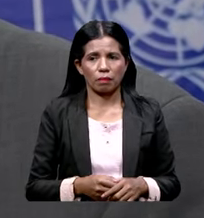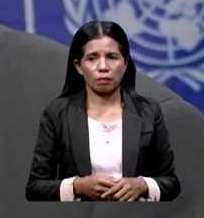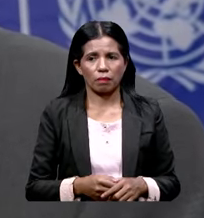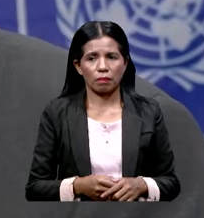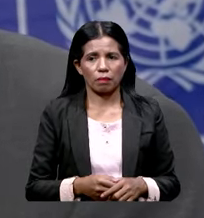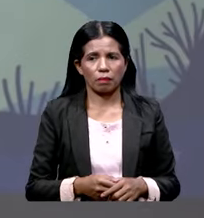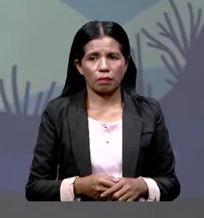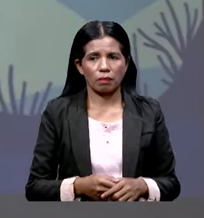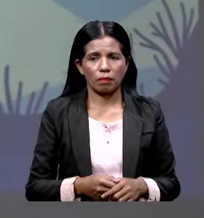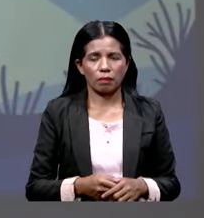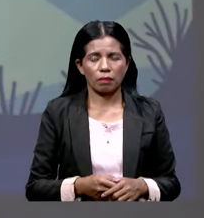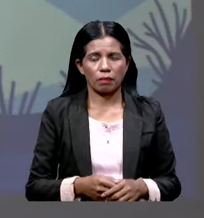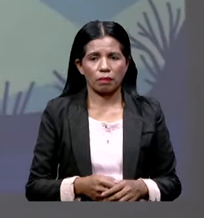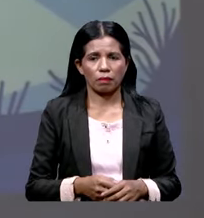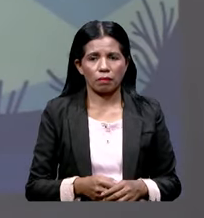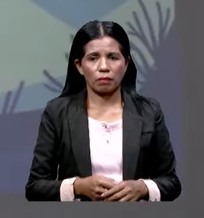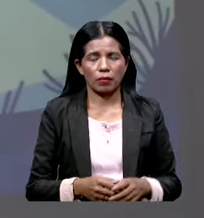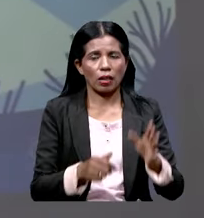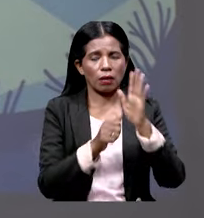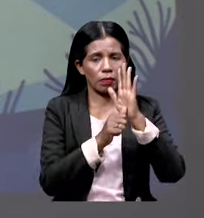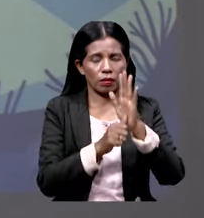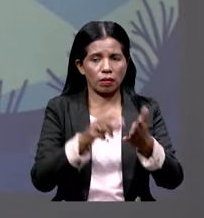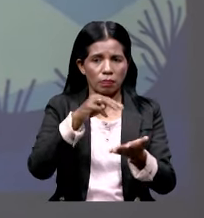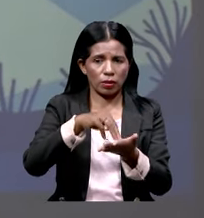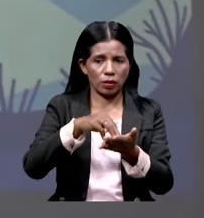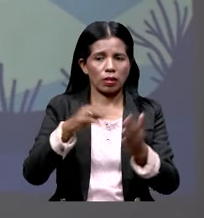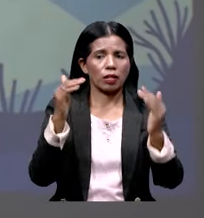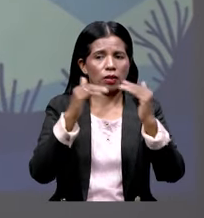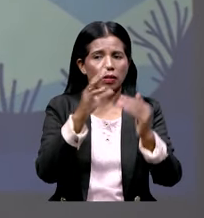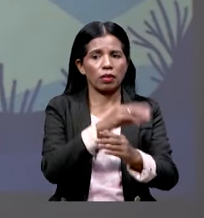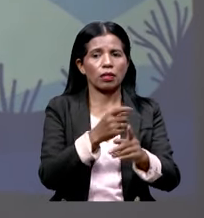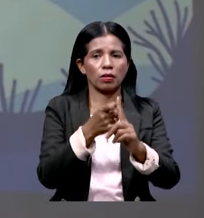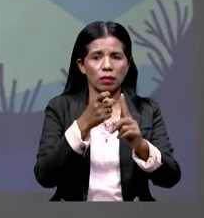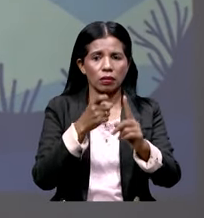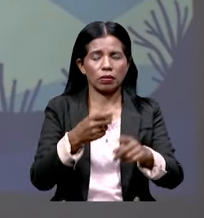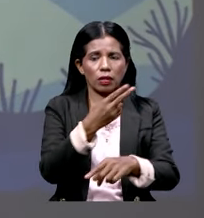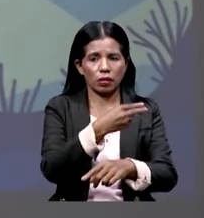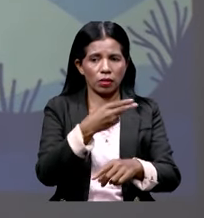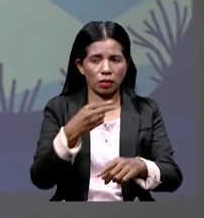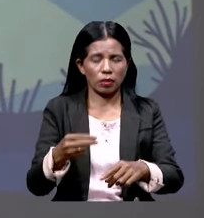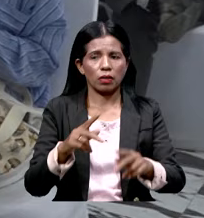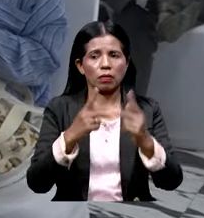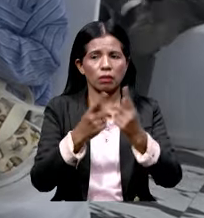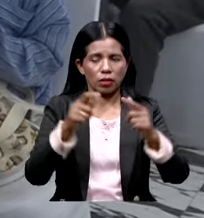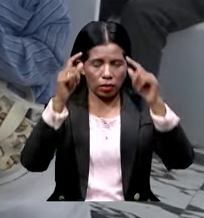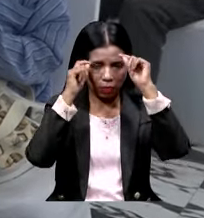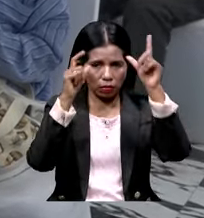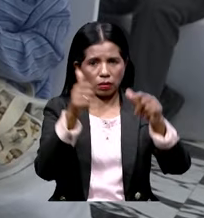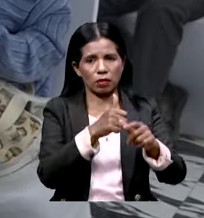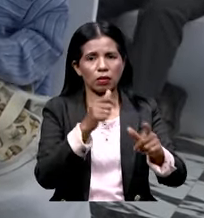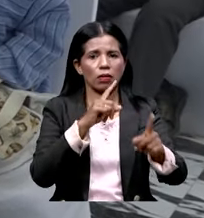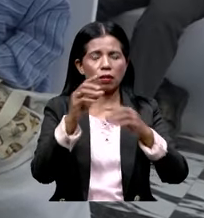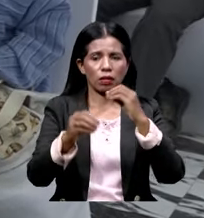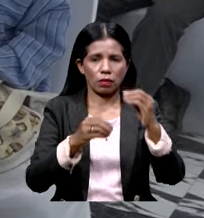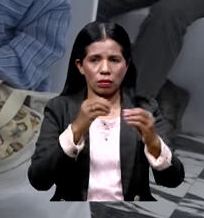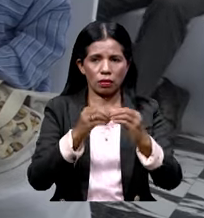for Timor Leste. Apresentação matéria e workshop ne panelista mai husi Indonesia no empresario Timoran Balung nebe kolea kono